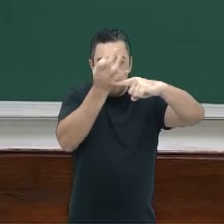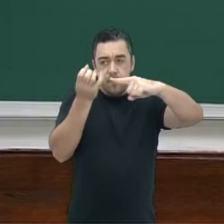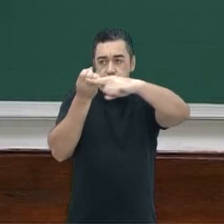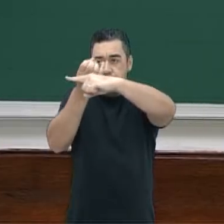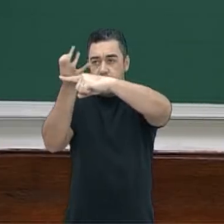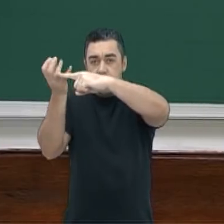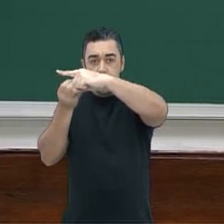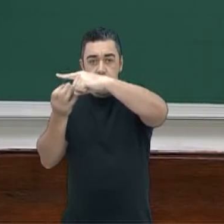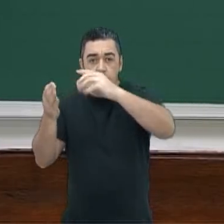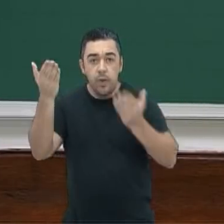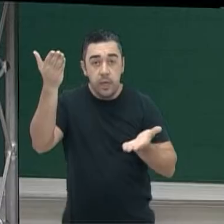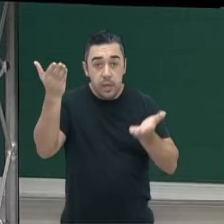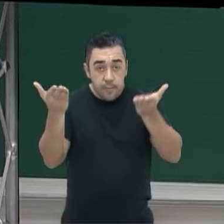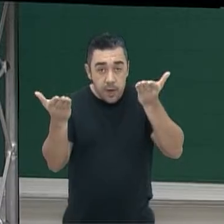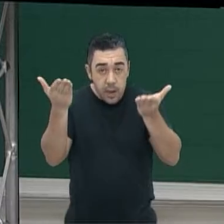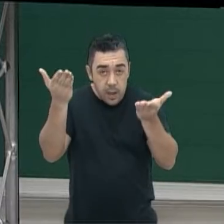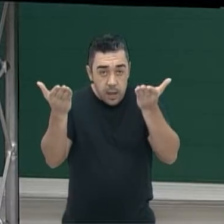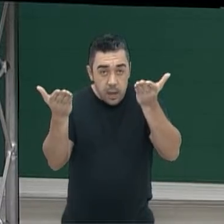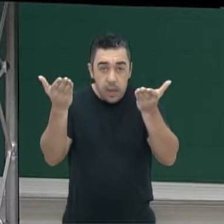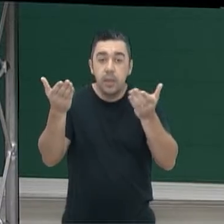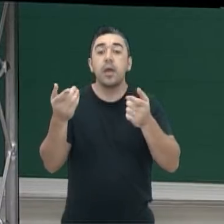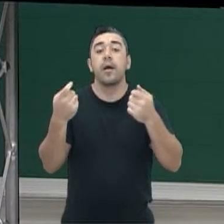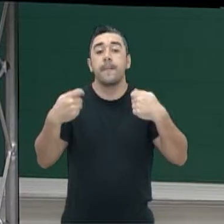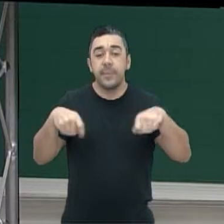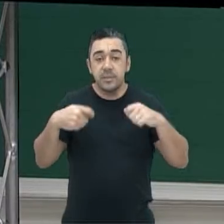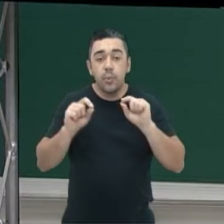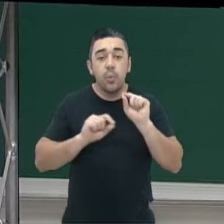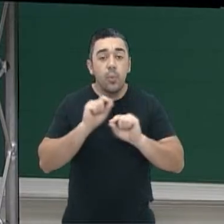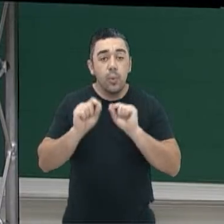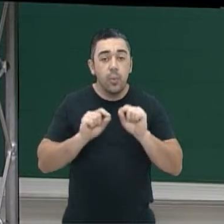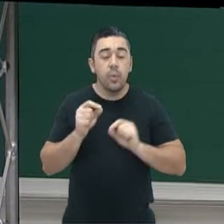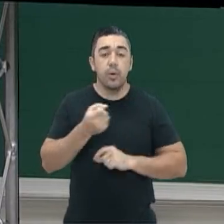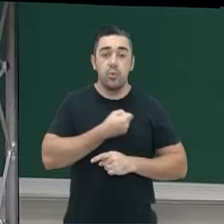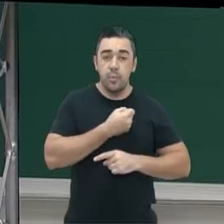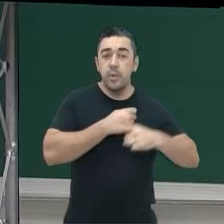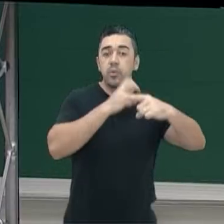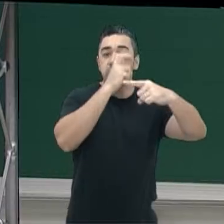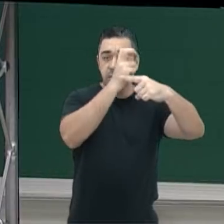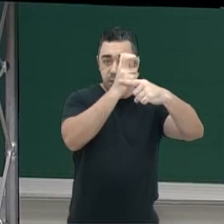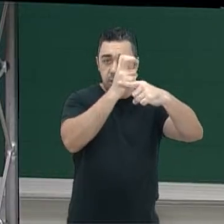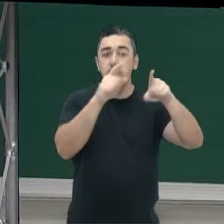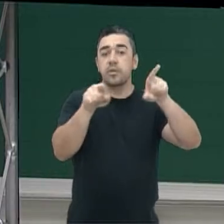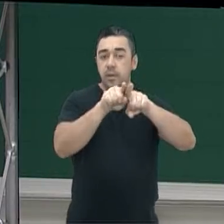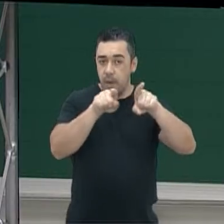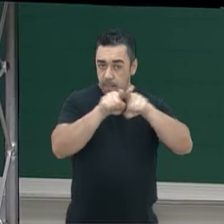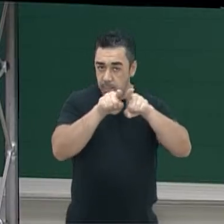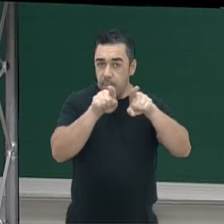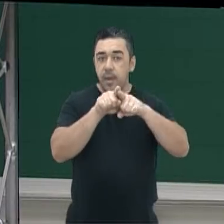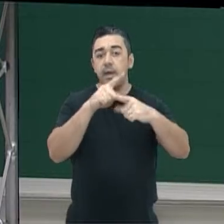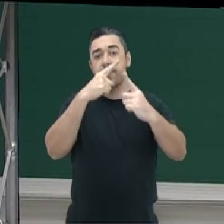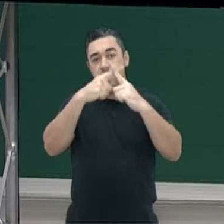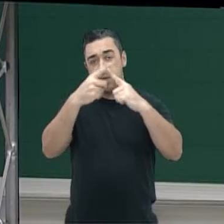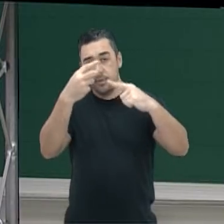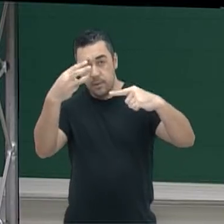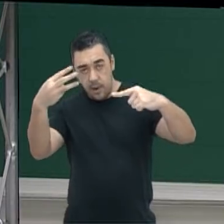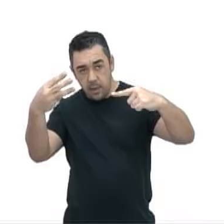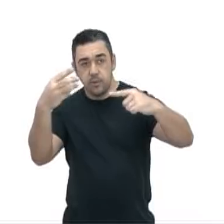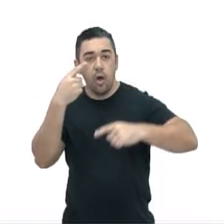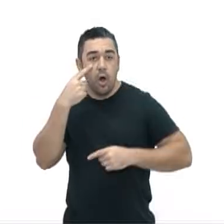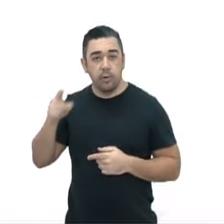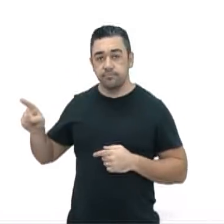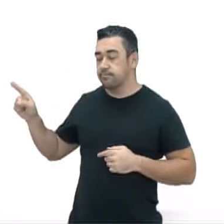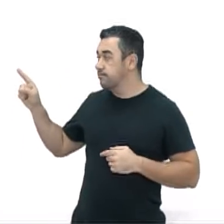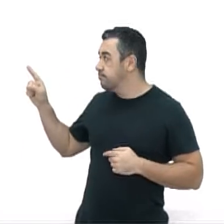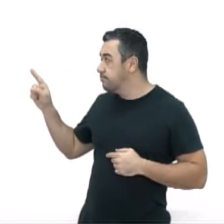o que acontece? O número 5 também vai ter que ser multiplicado por 3. Vamos olhar? Olha